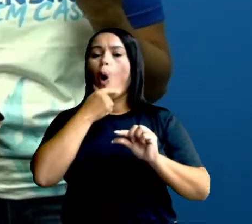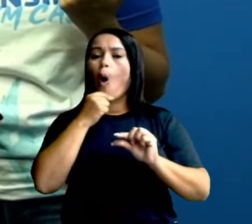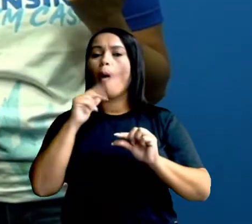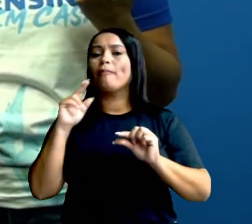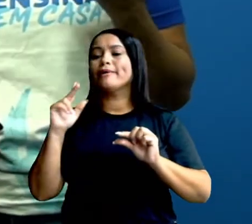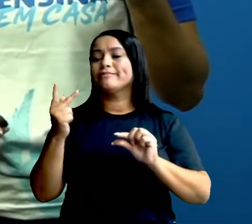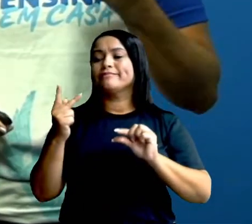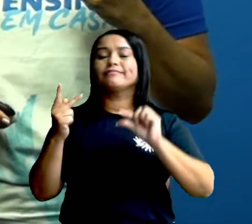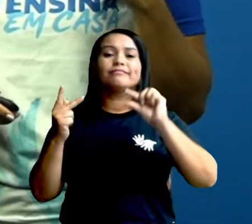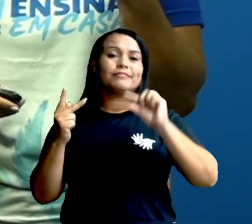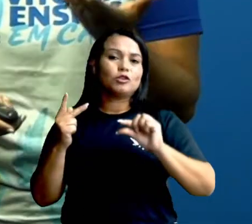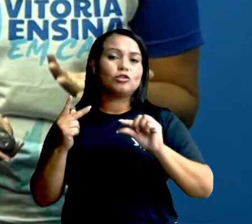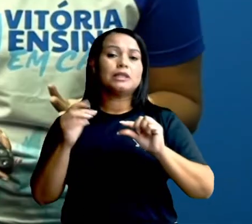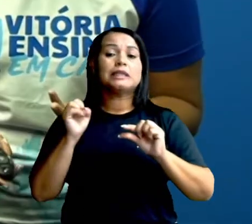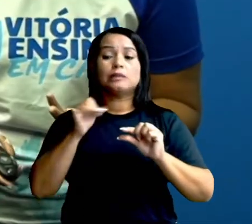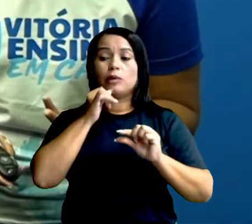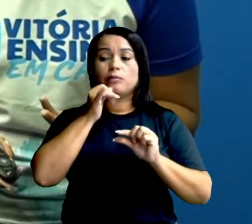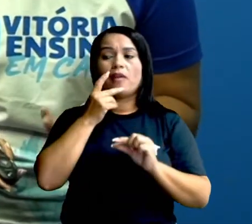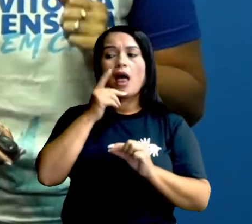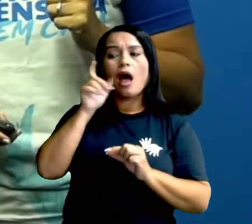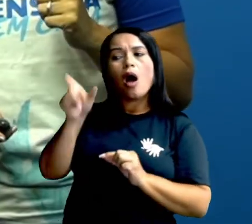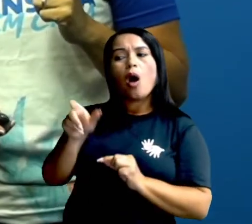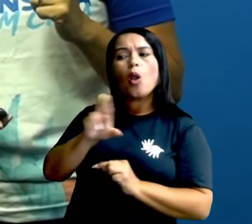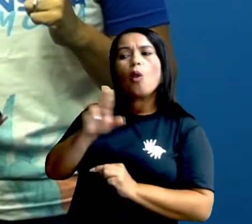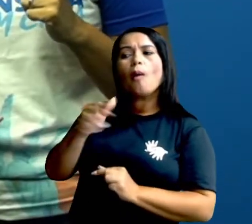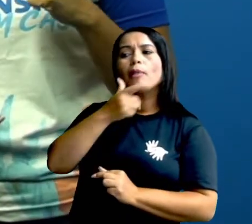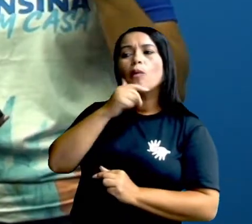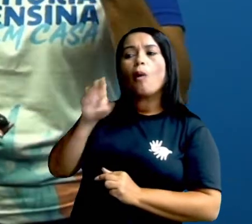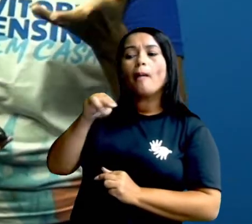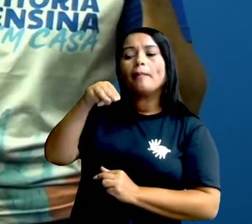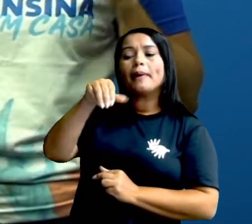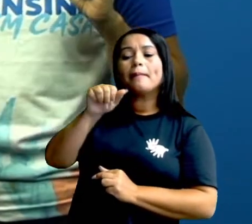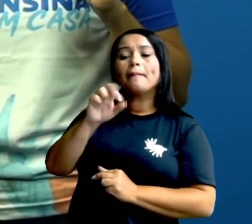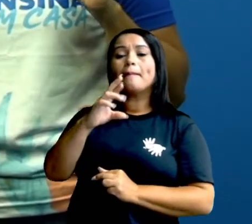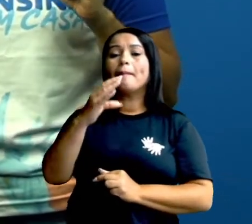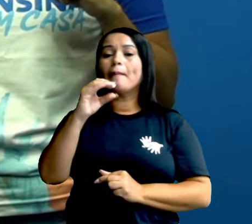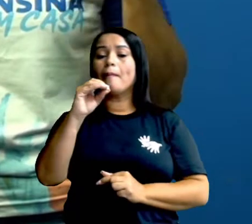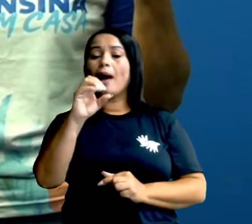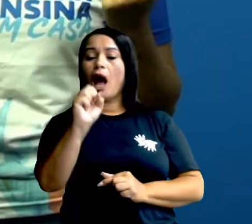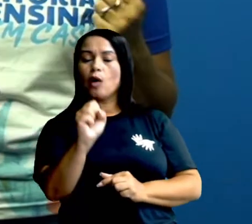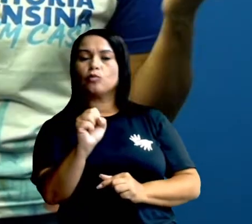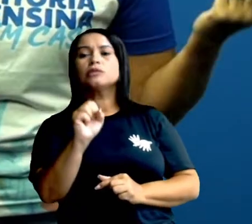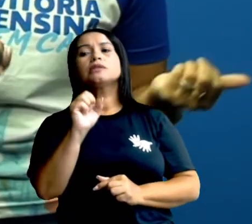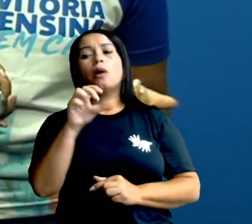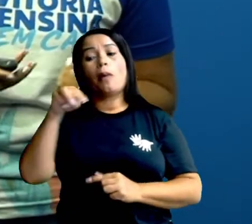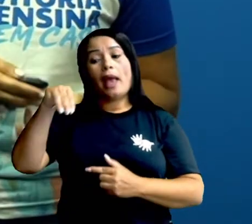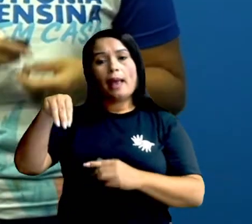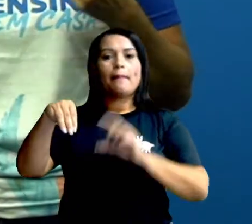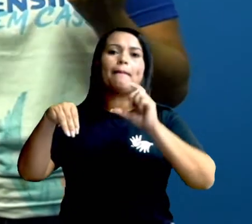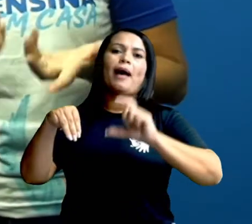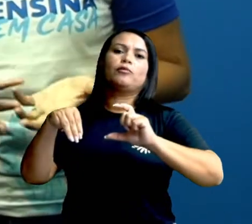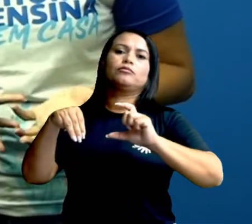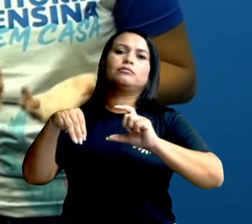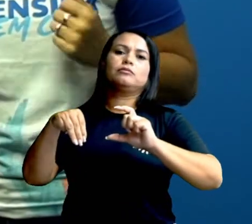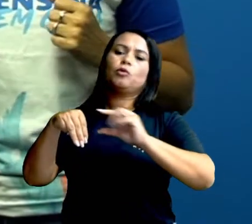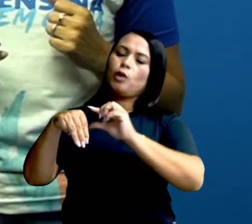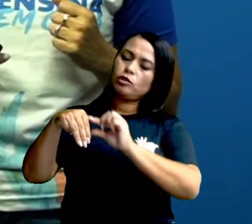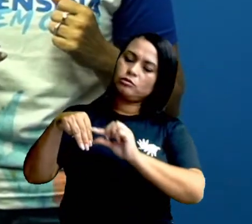eu dar um nome para este homem, por exemplo, Marcos, então eu vou colocar Marcos com